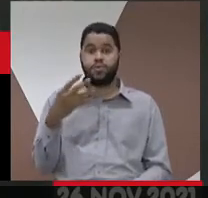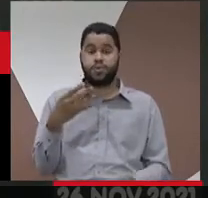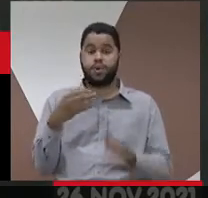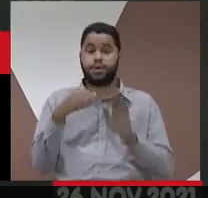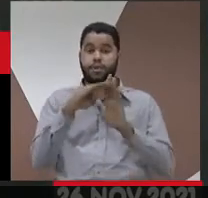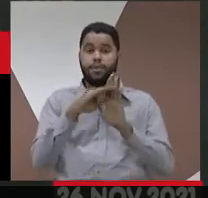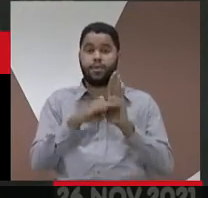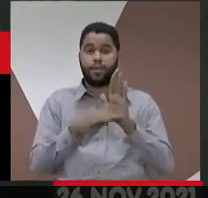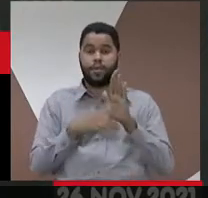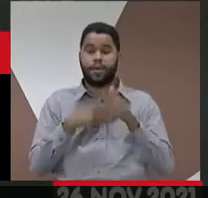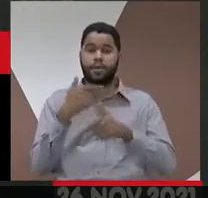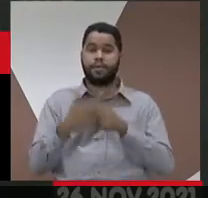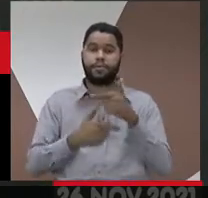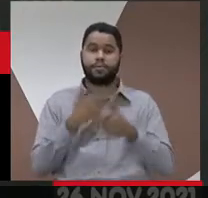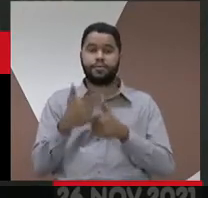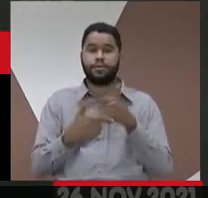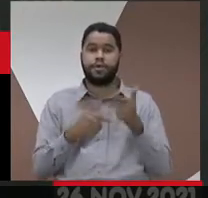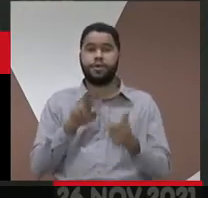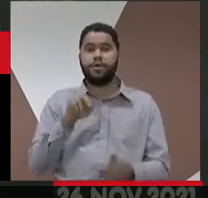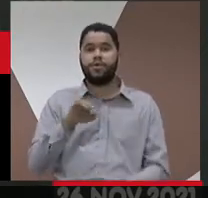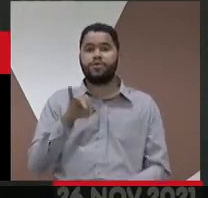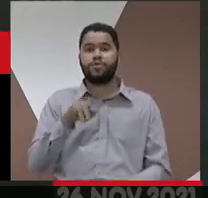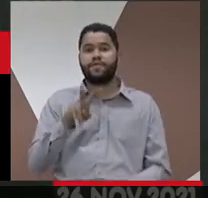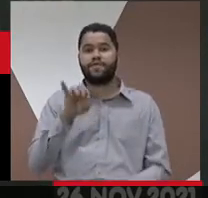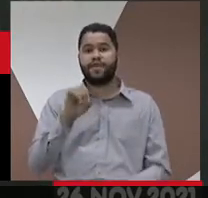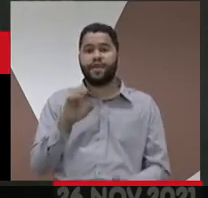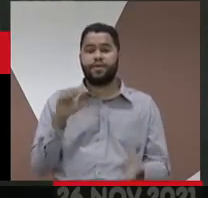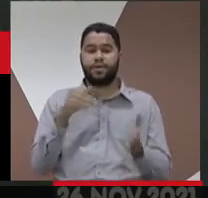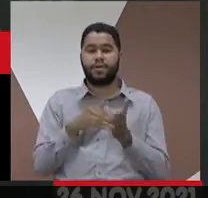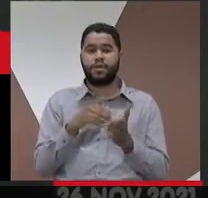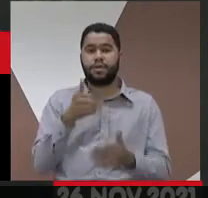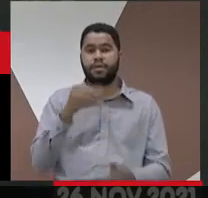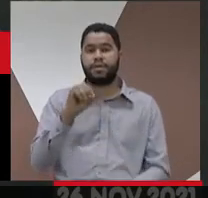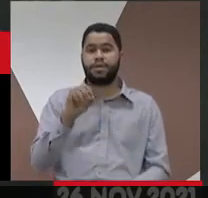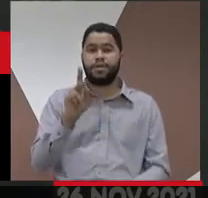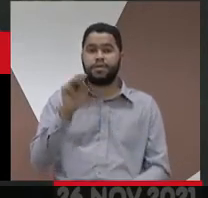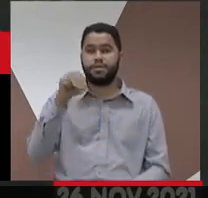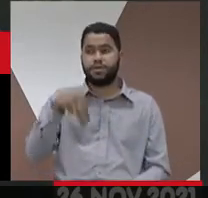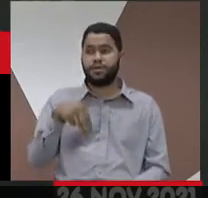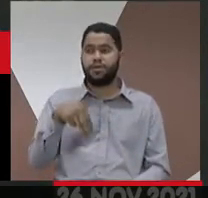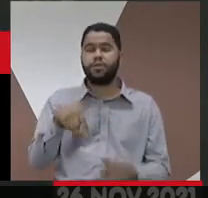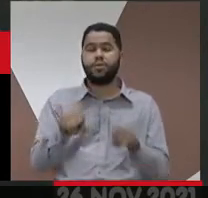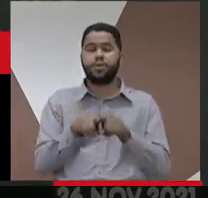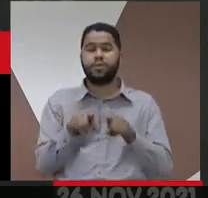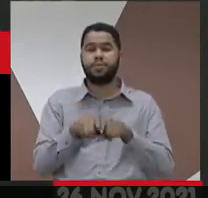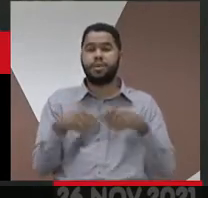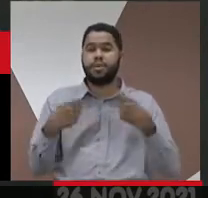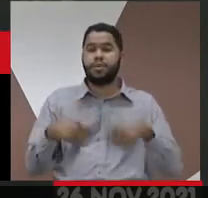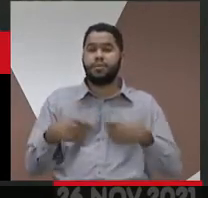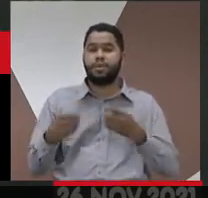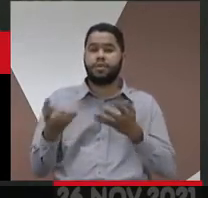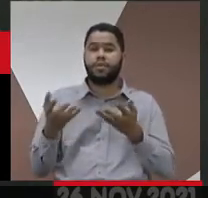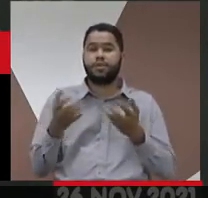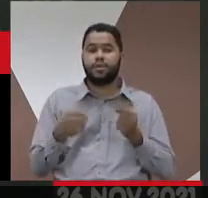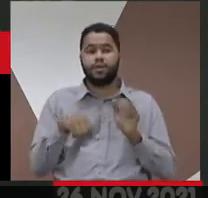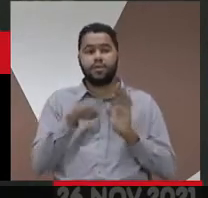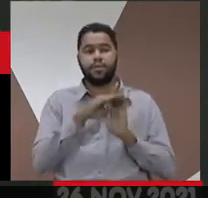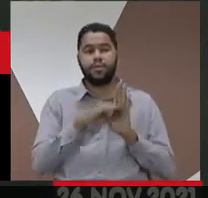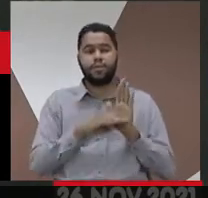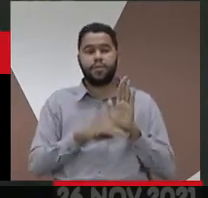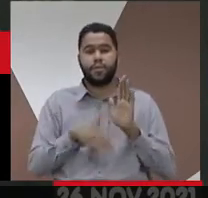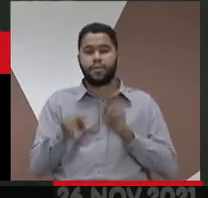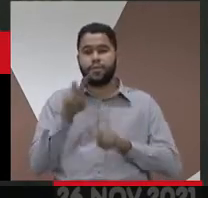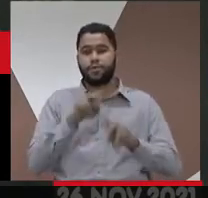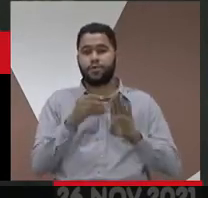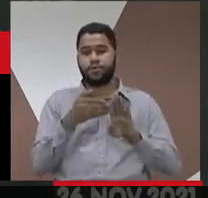todo empreendimento rodoviário a ser construído até 10 quilômetros das comunidades tradicionais precisa de adotar um protocolo de consulta